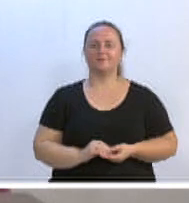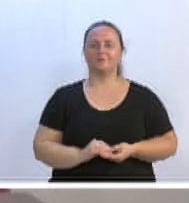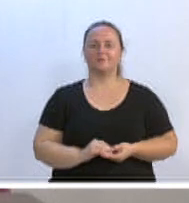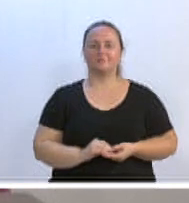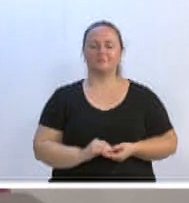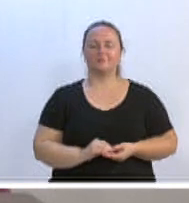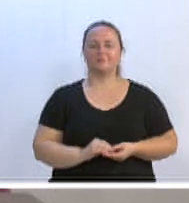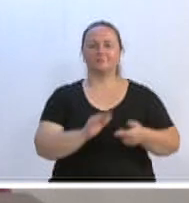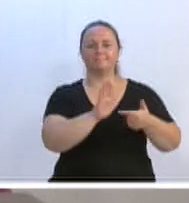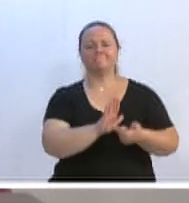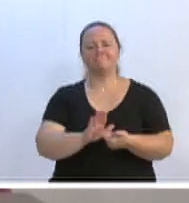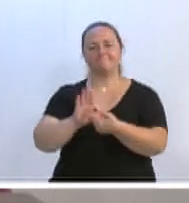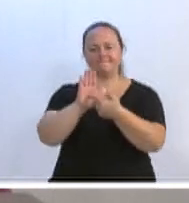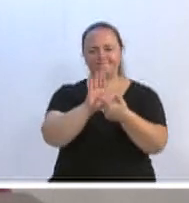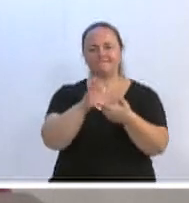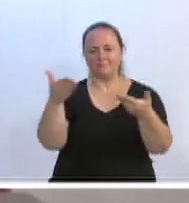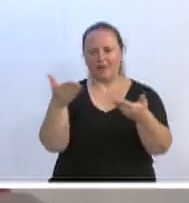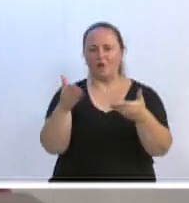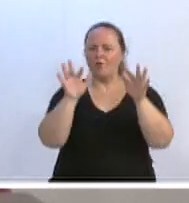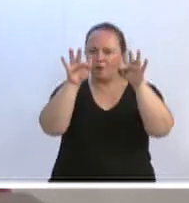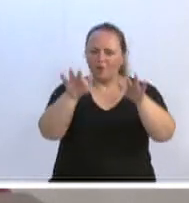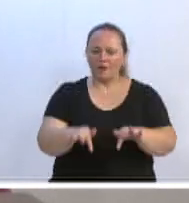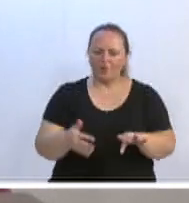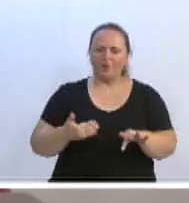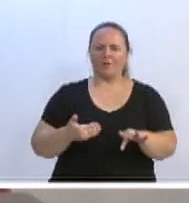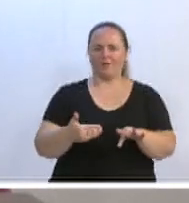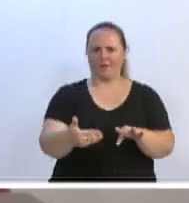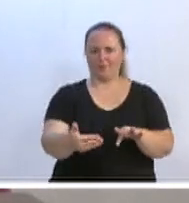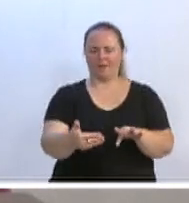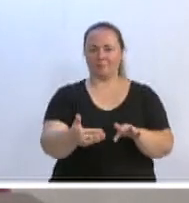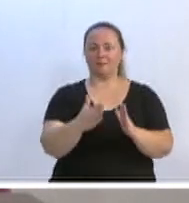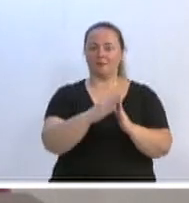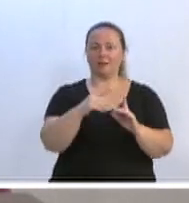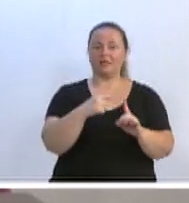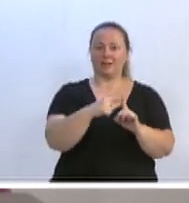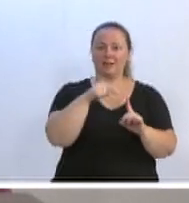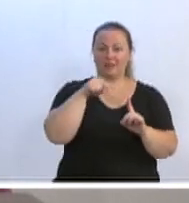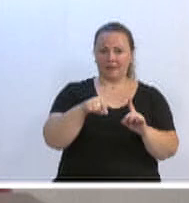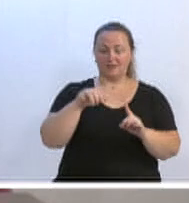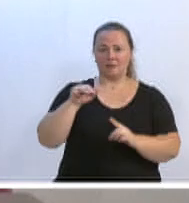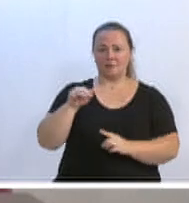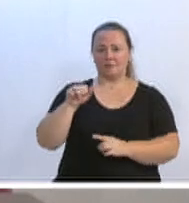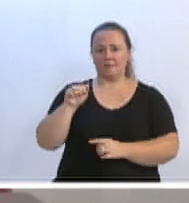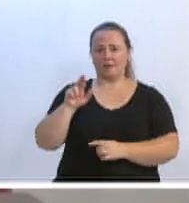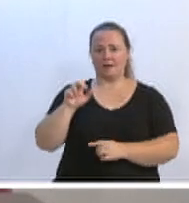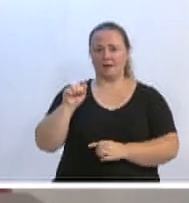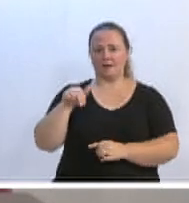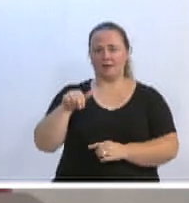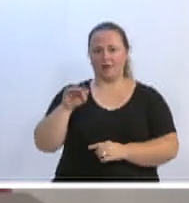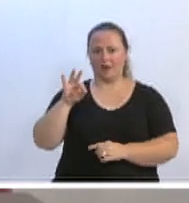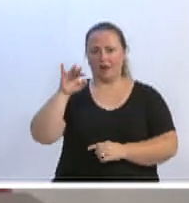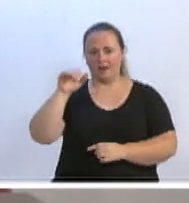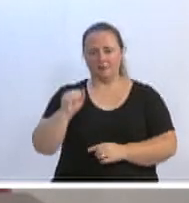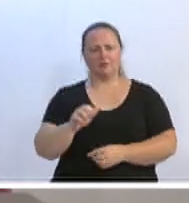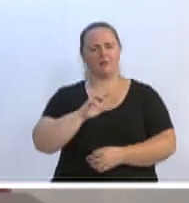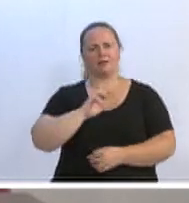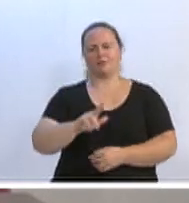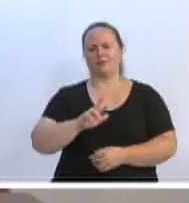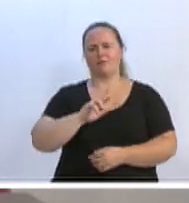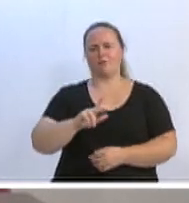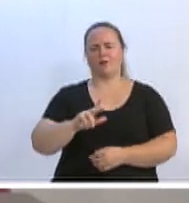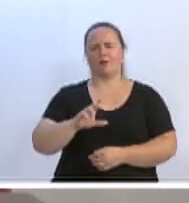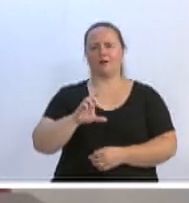Destacamos aqui, para finalizar, que a Igreja Cristã Maranata, ela não é uma seita,